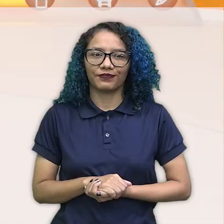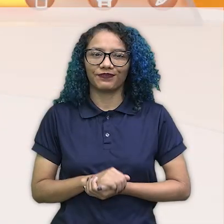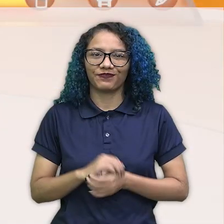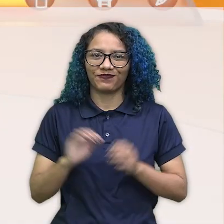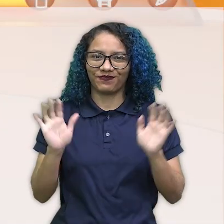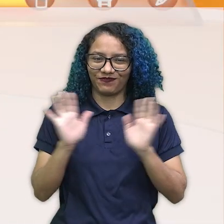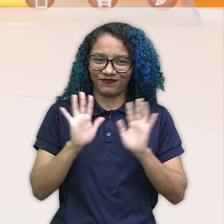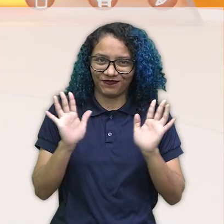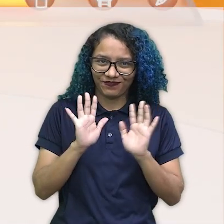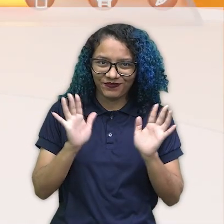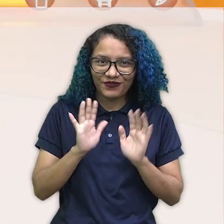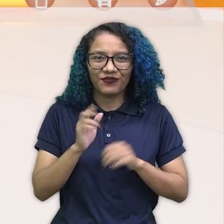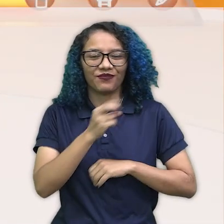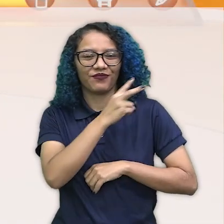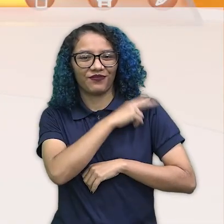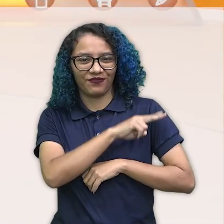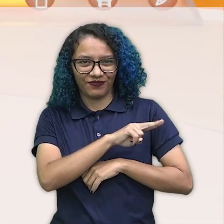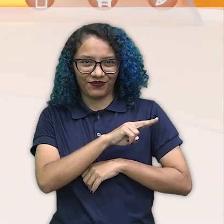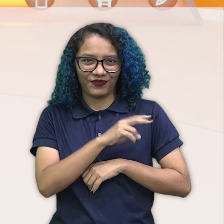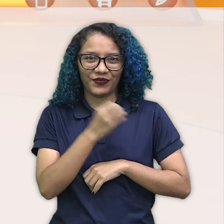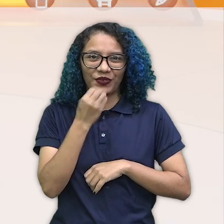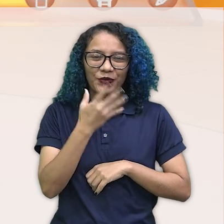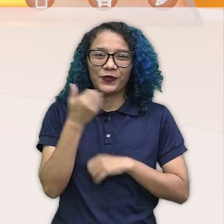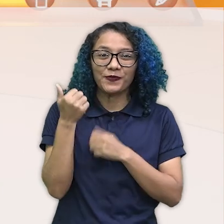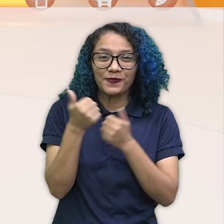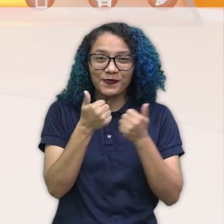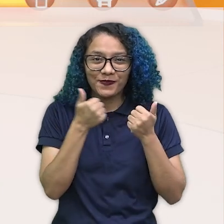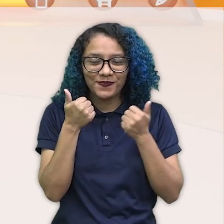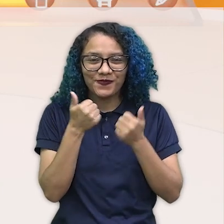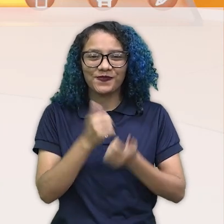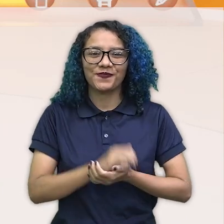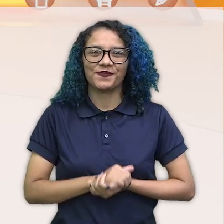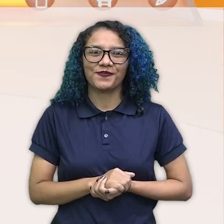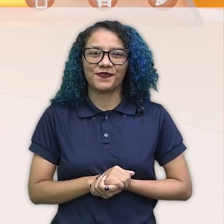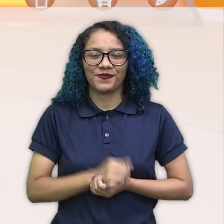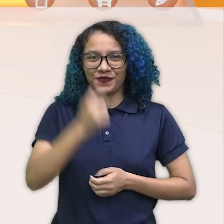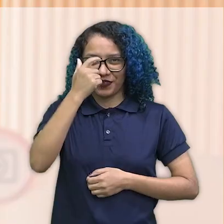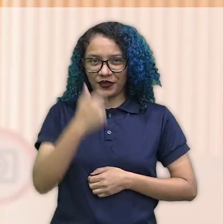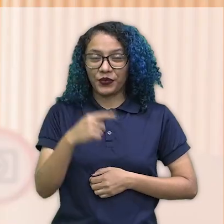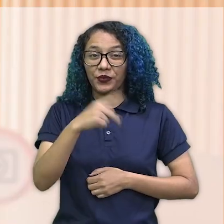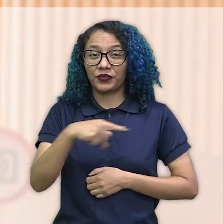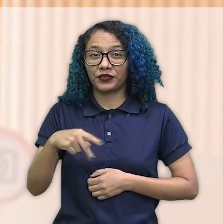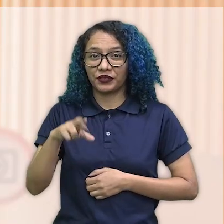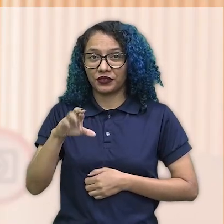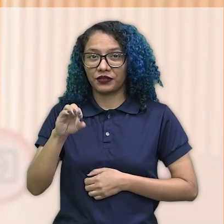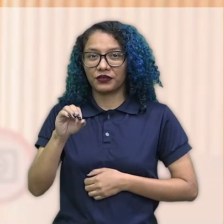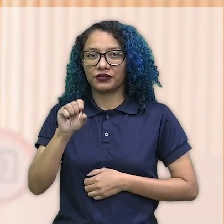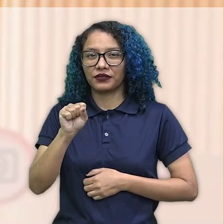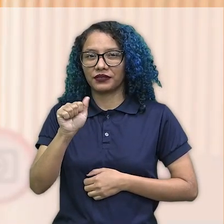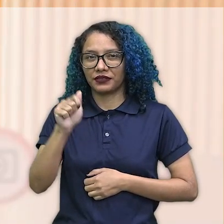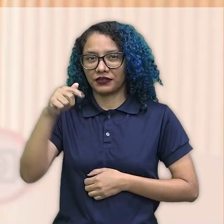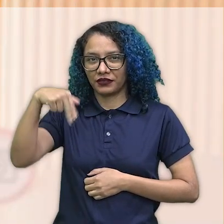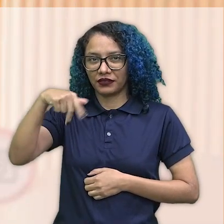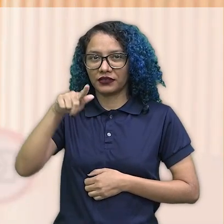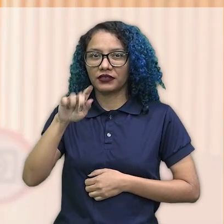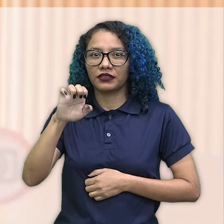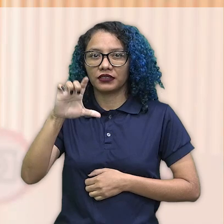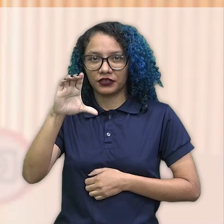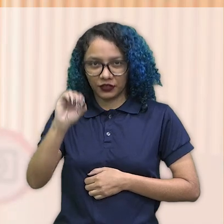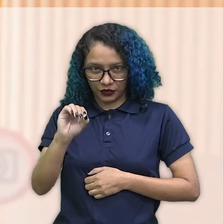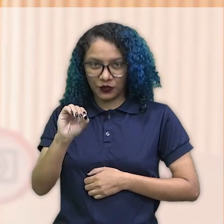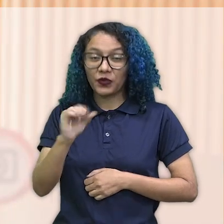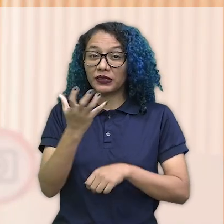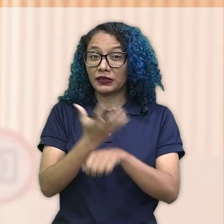Olá, segunda série do ensino médio, tudo bem com vocês? Eu sou o professor